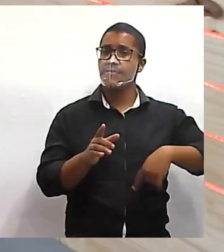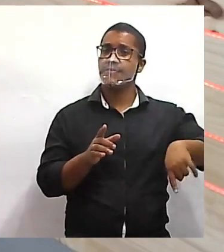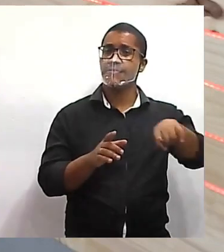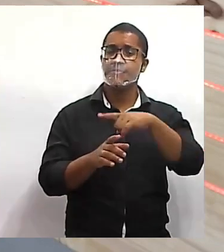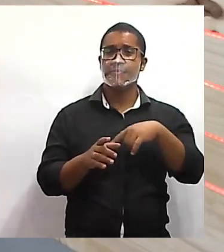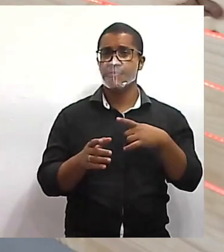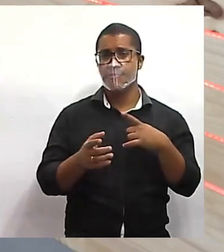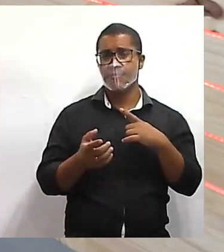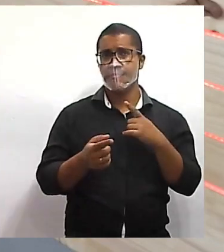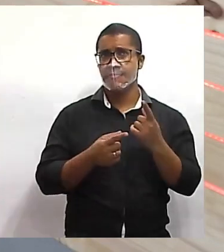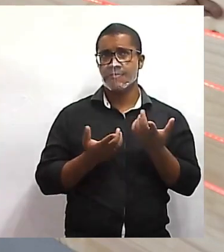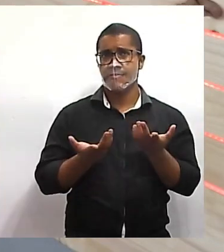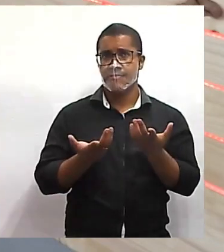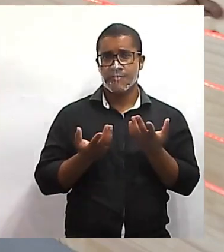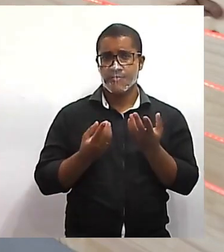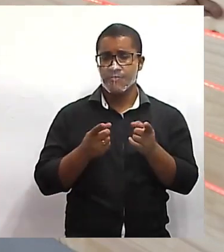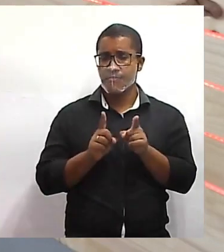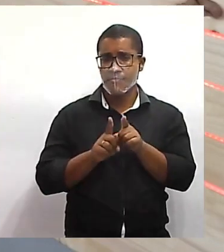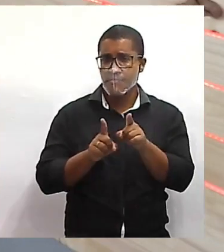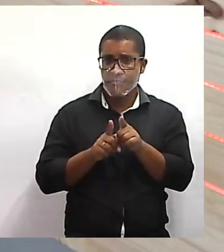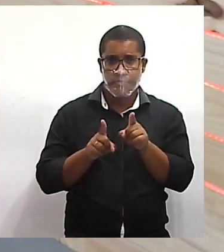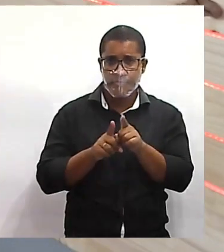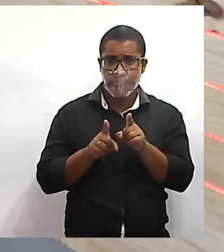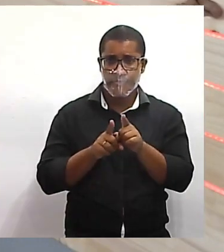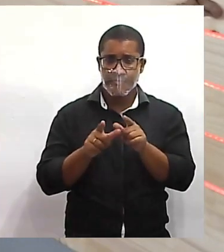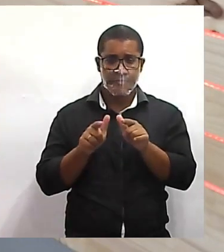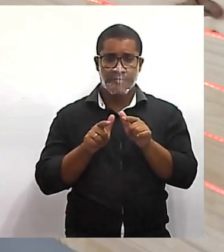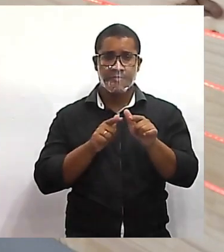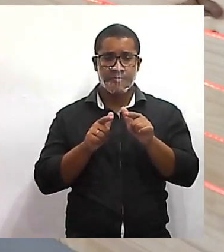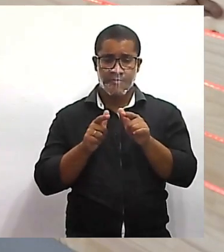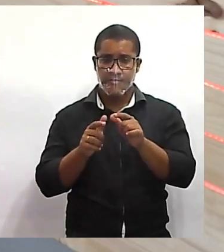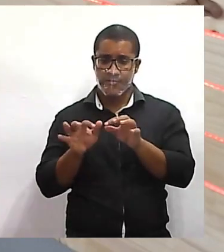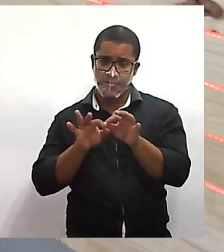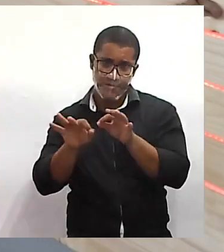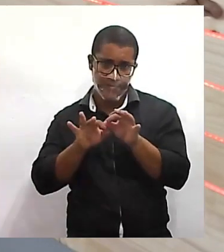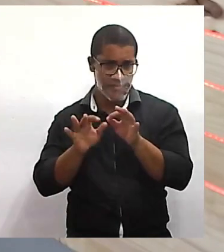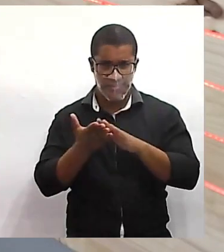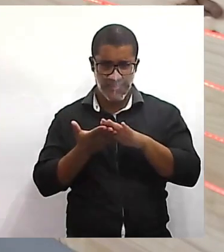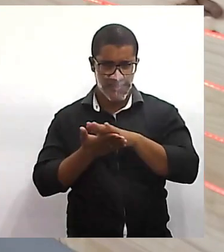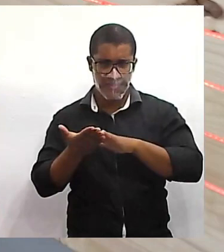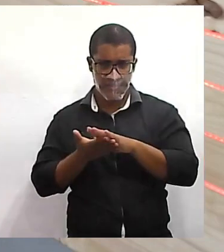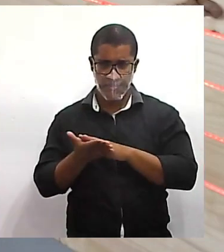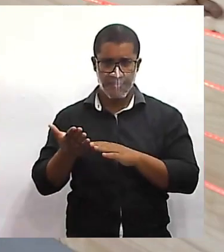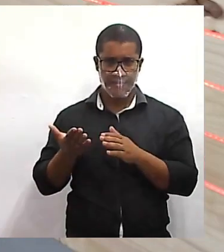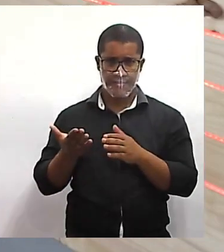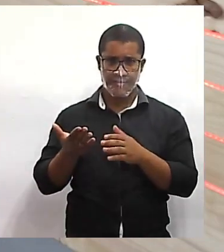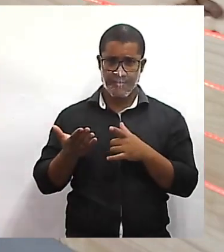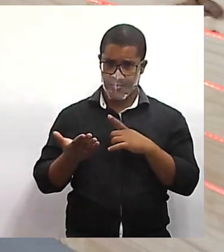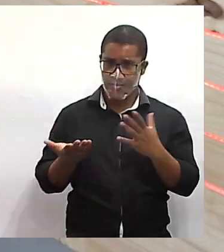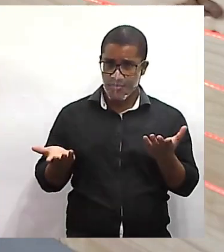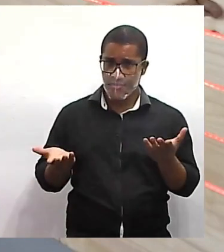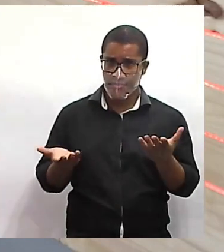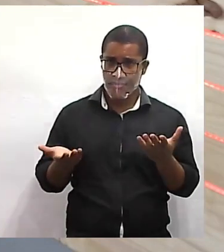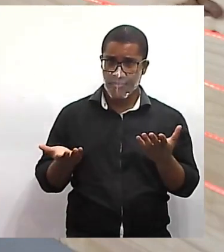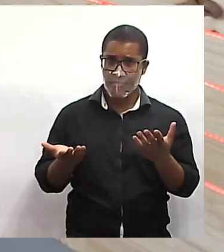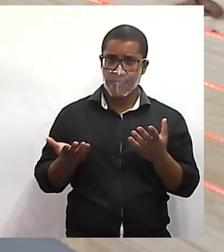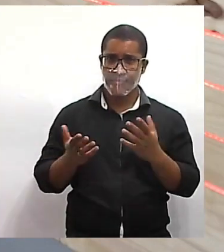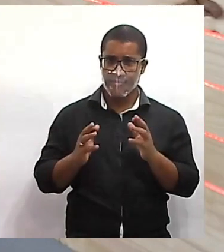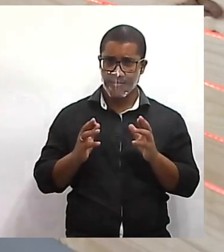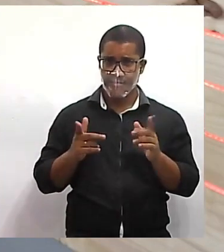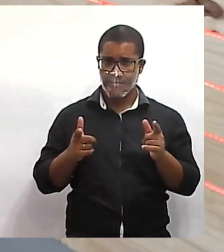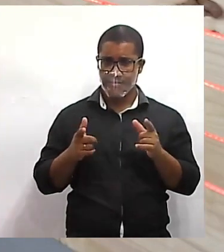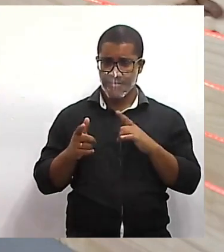não tenhamos também as funções administrativas, as funções que competem à